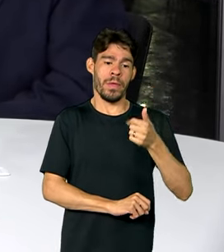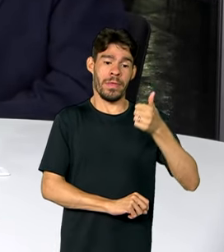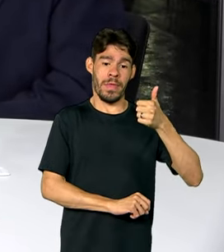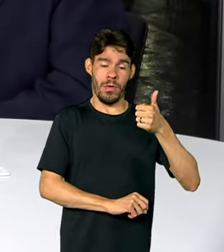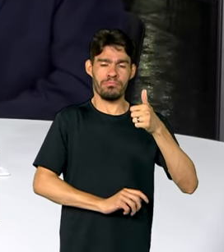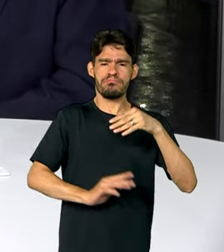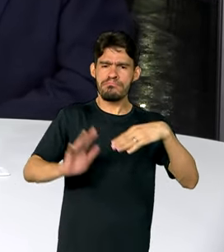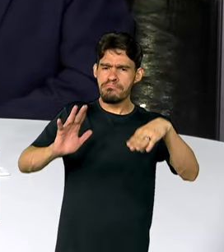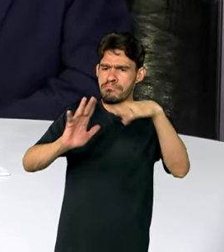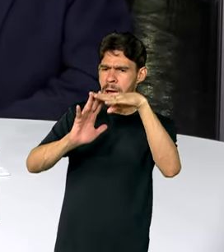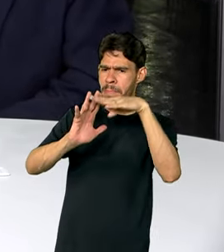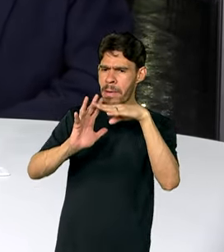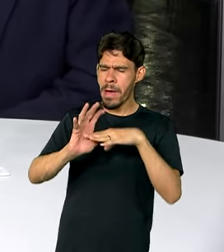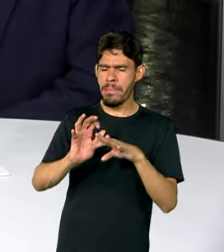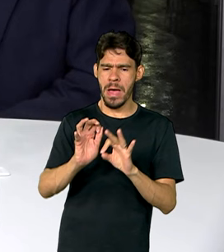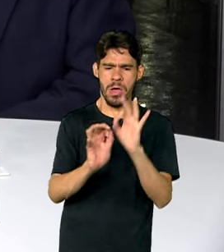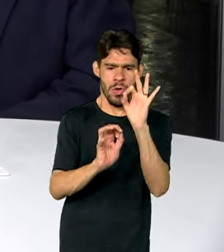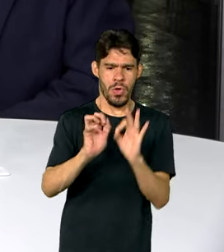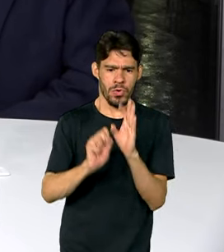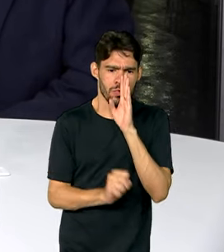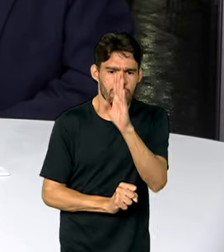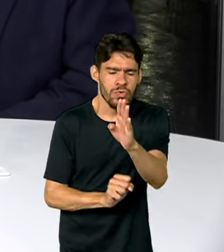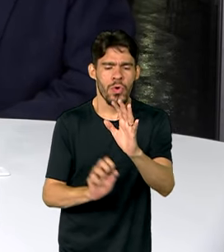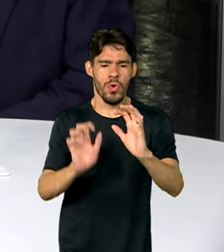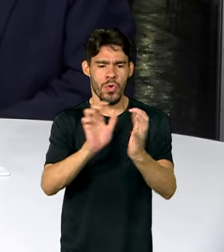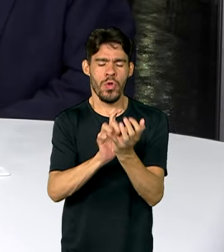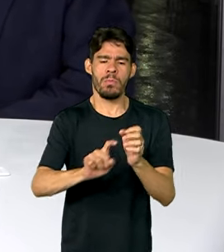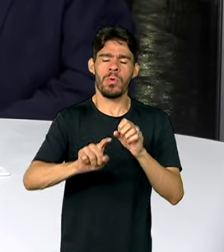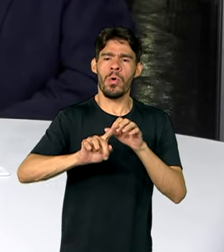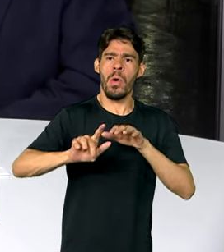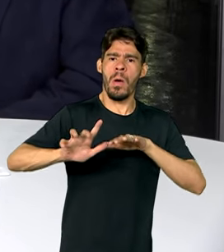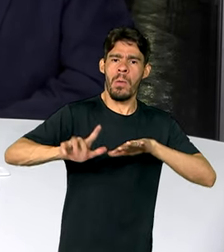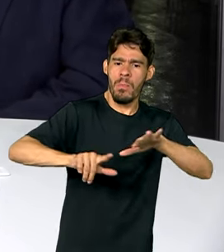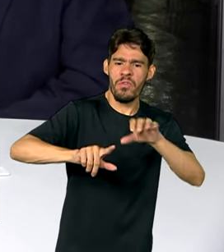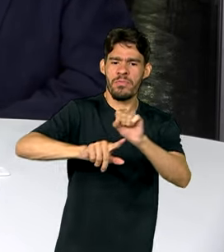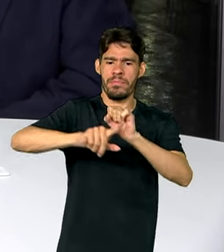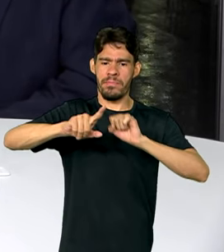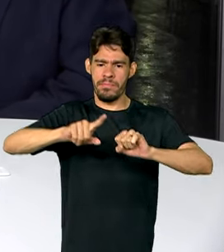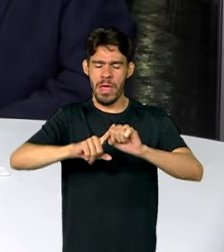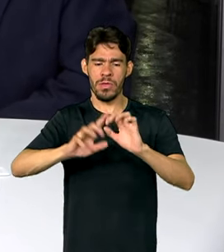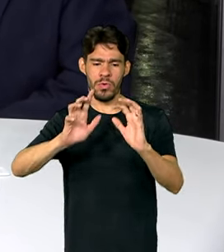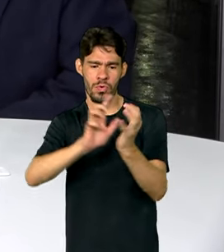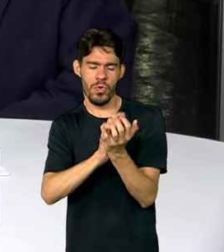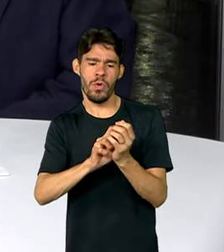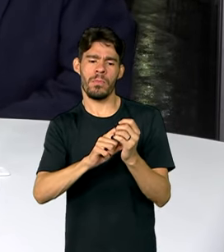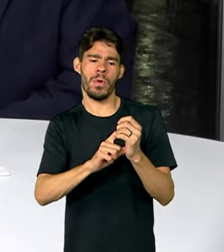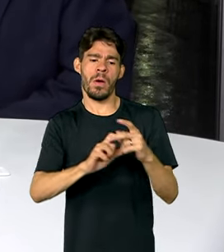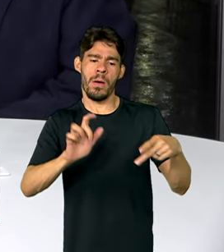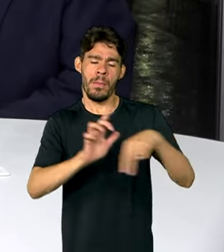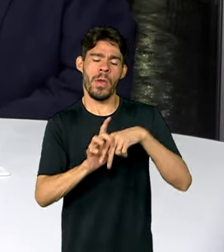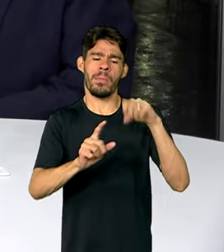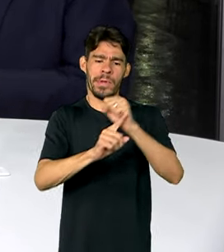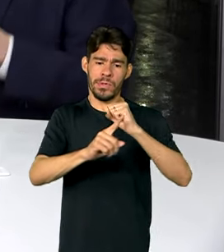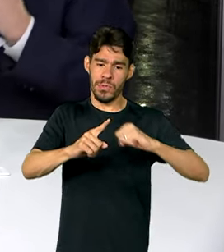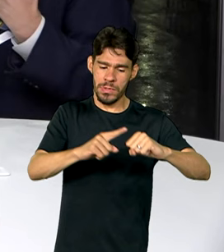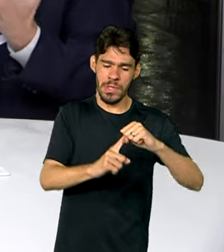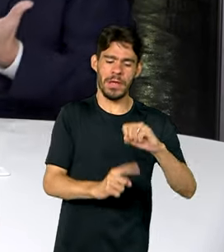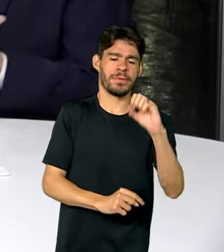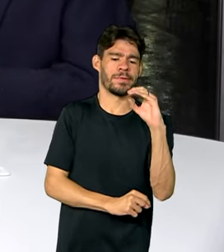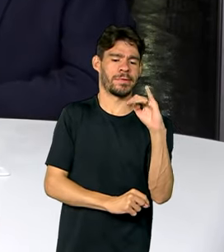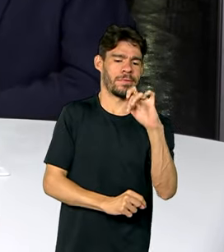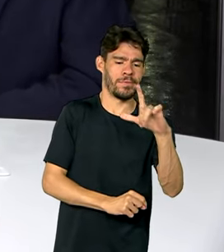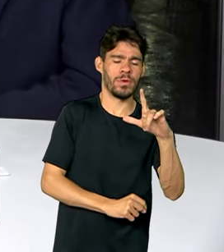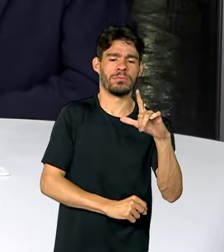atividades organizadas diretamente por movimentos sociais, redes e organizações da sociedade civil, espalhadas